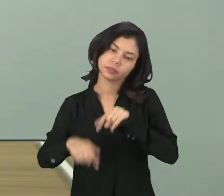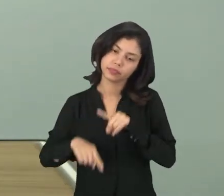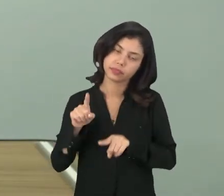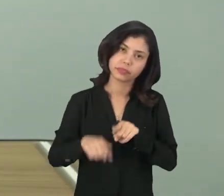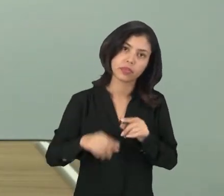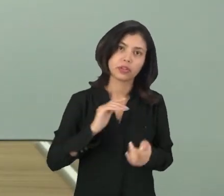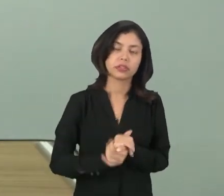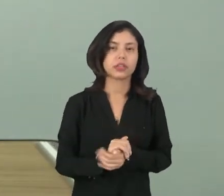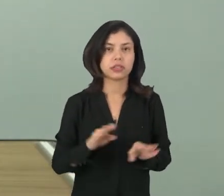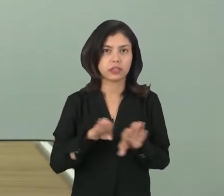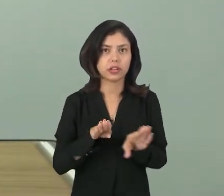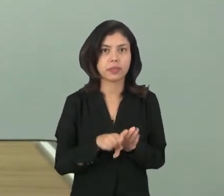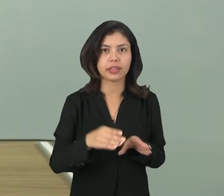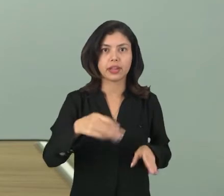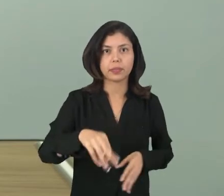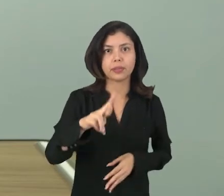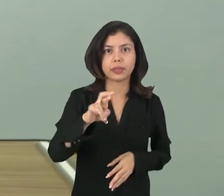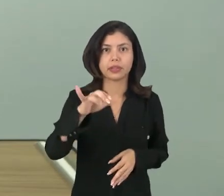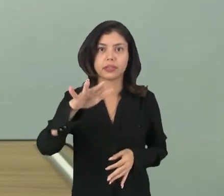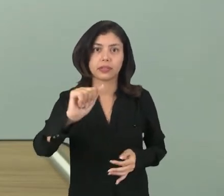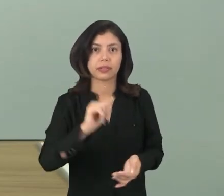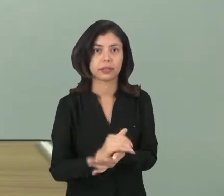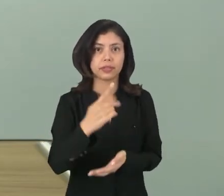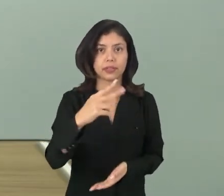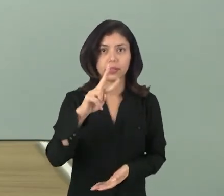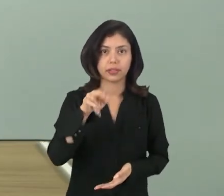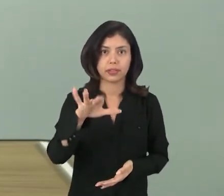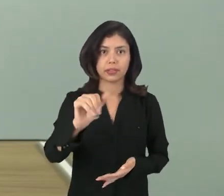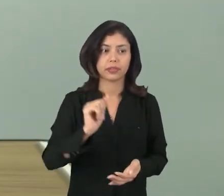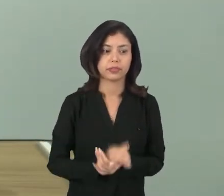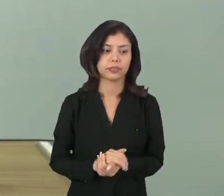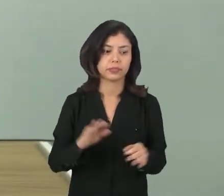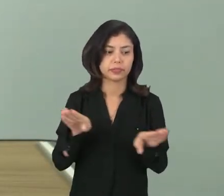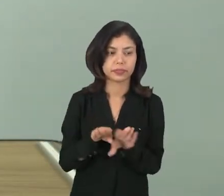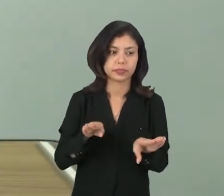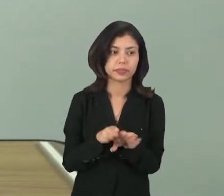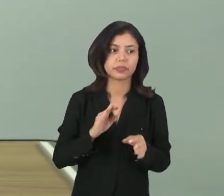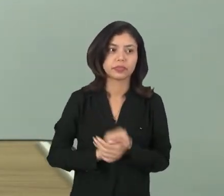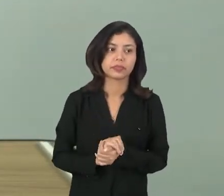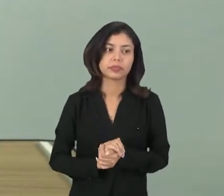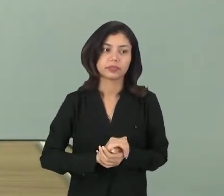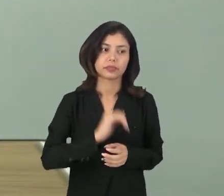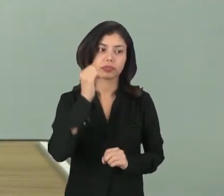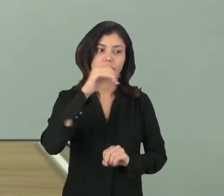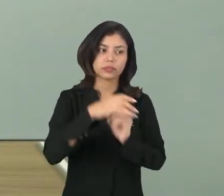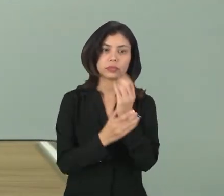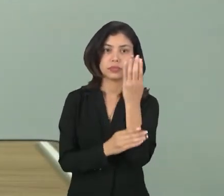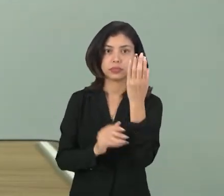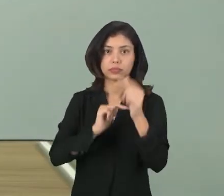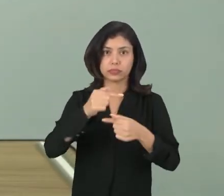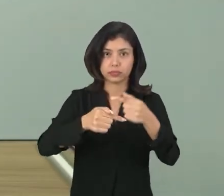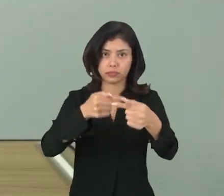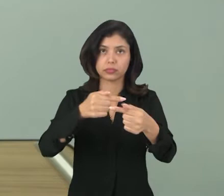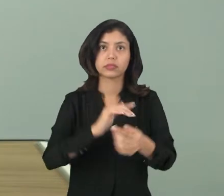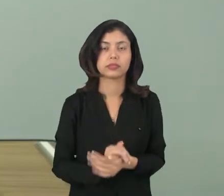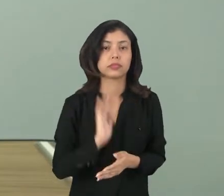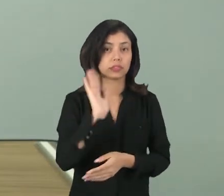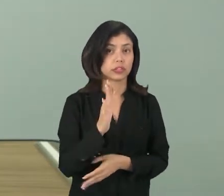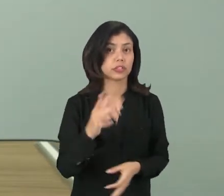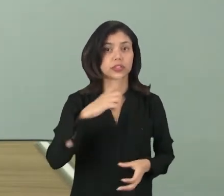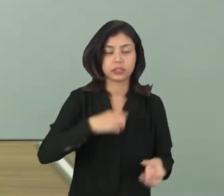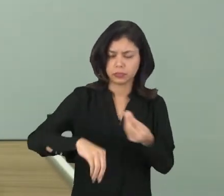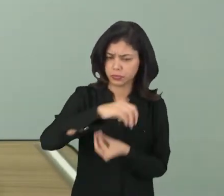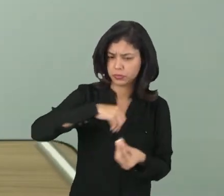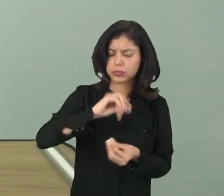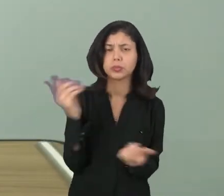matéria-prima para a fabricação da borracha e por muitos anos, né, ele foi comercializado com preços altíssimos. Já